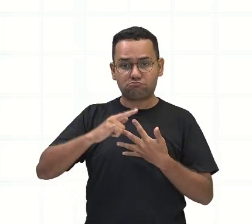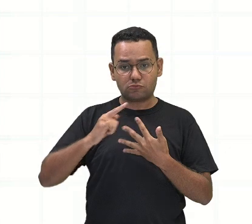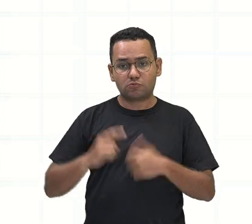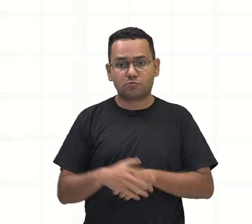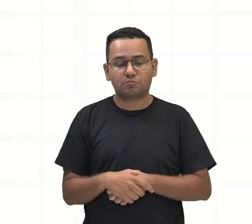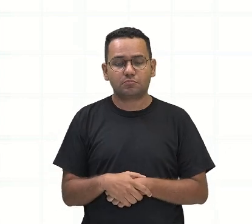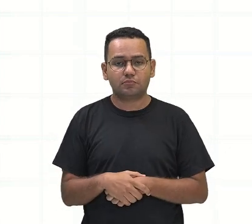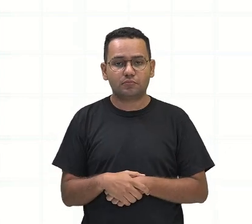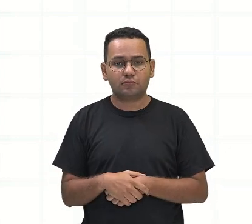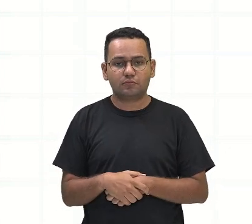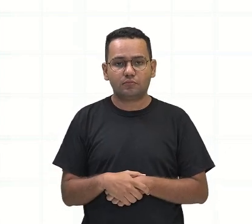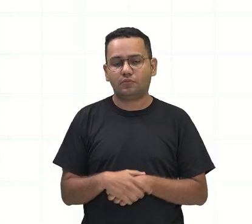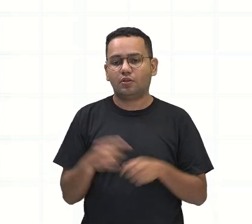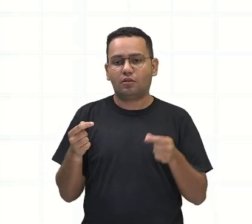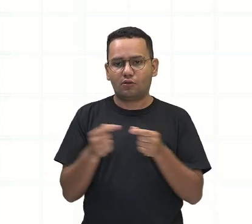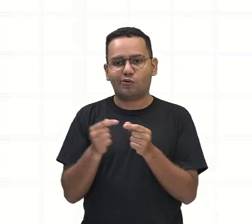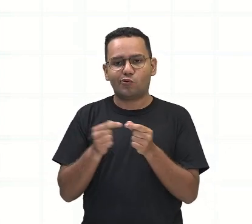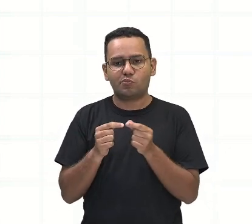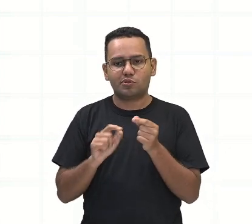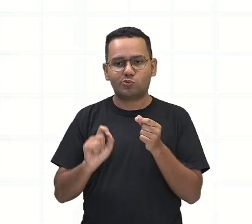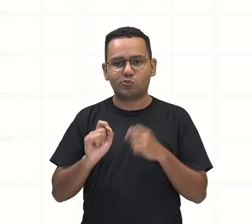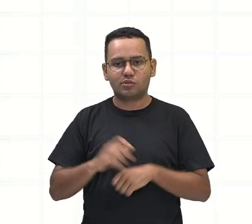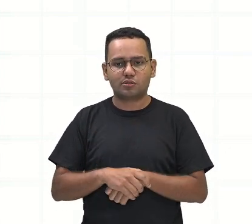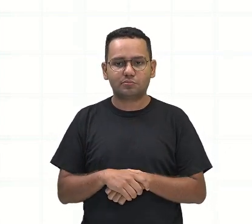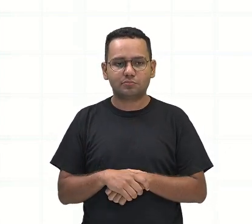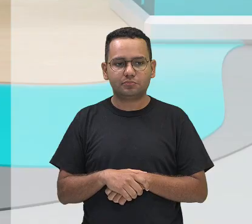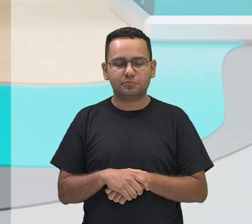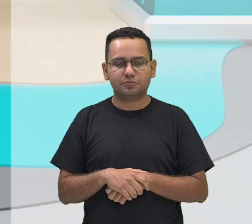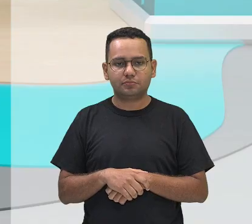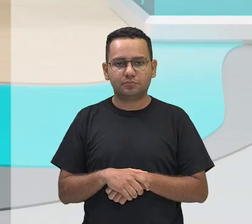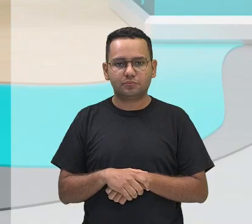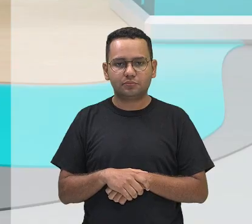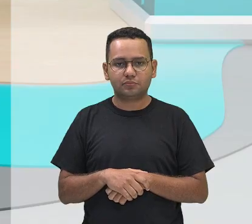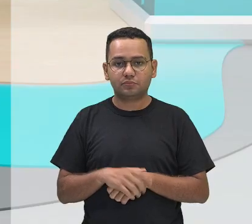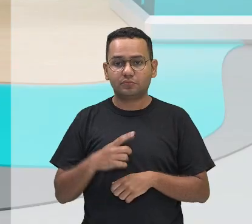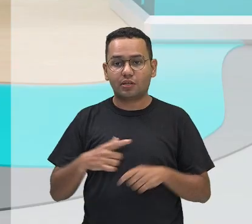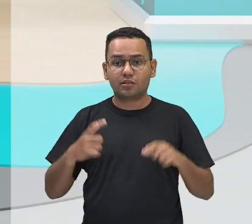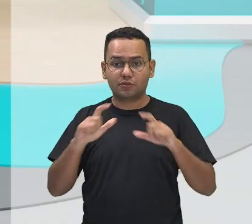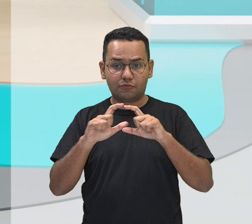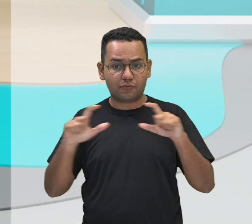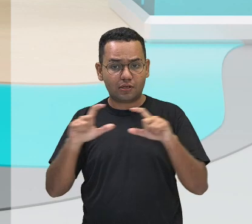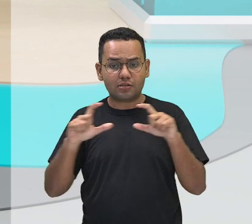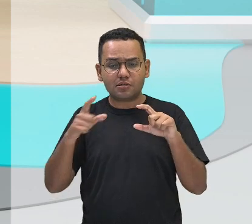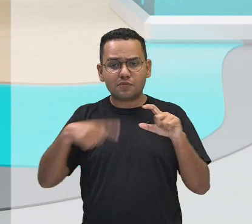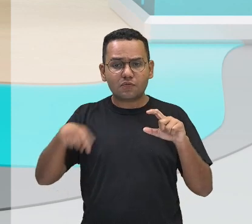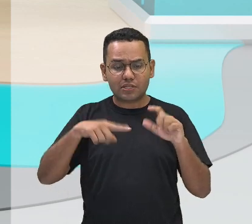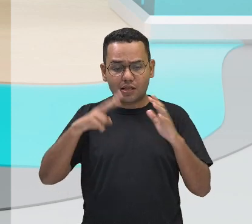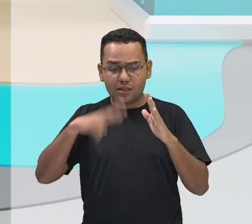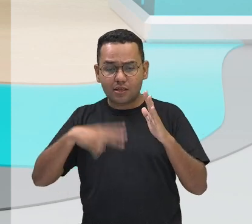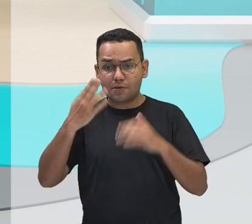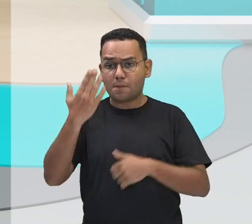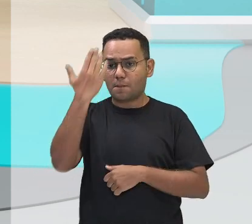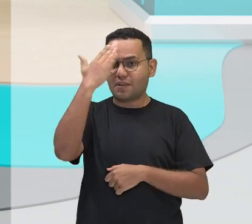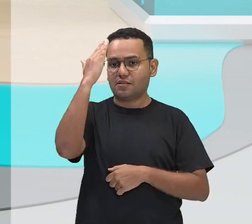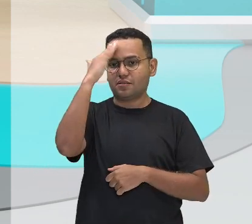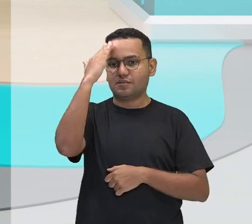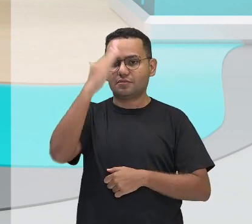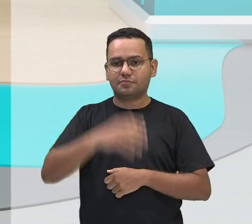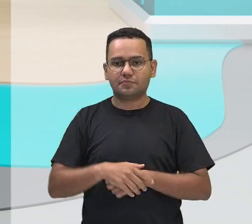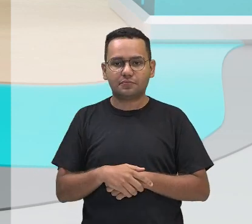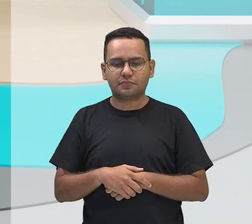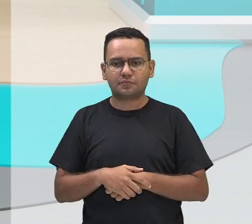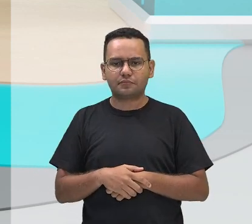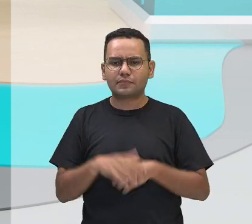eles vão estar presentes, né, nas nossas orações para ter esse entendimento. Vejam como uma palavra